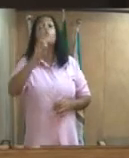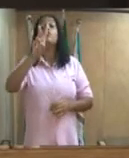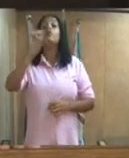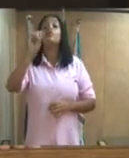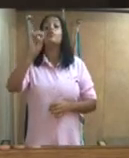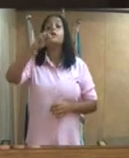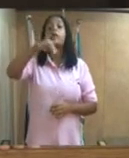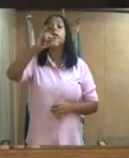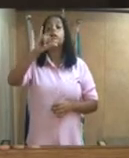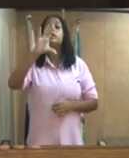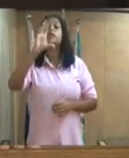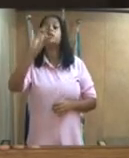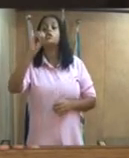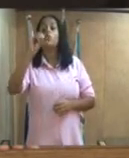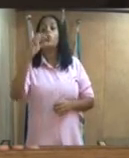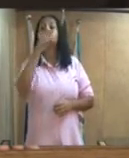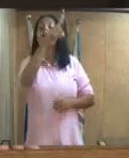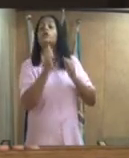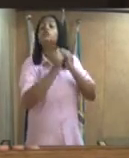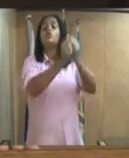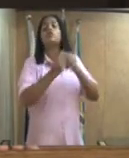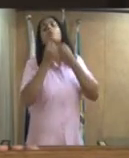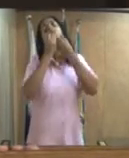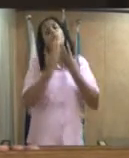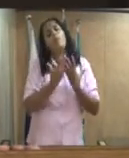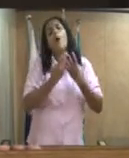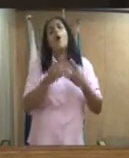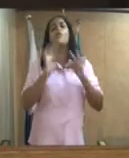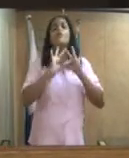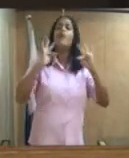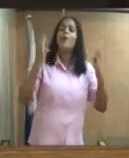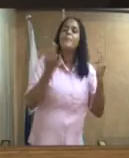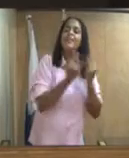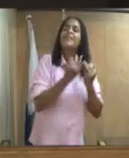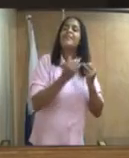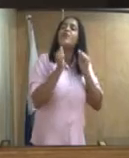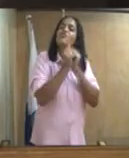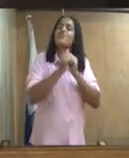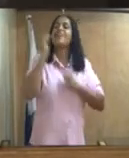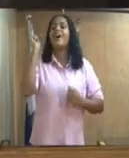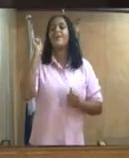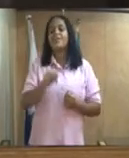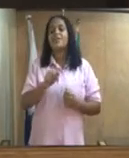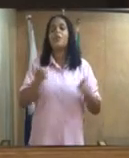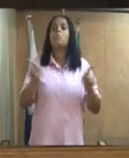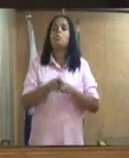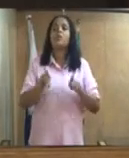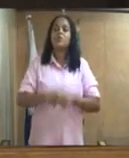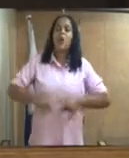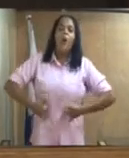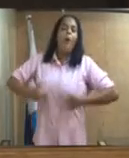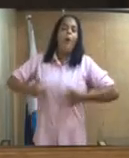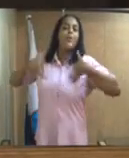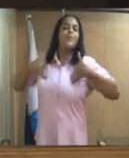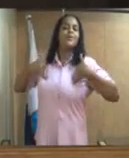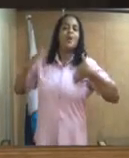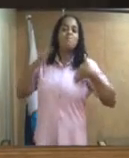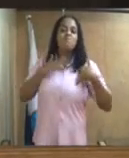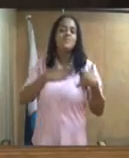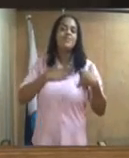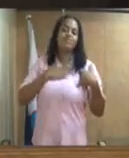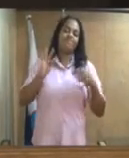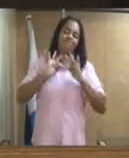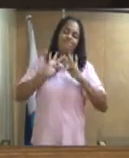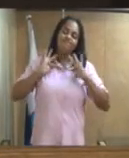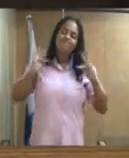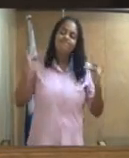essa sessão. E é muito bom que a minha família assista, porque eu tenho que dar orgulho à minha família